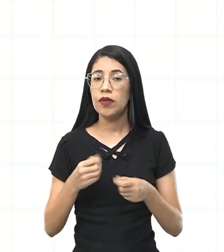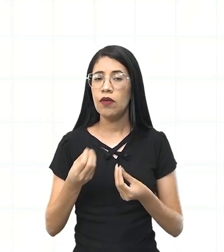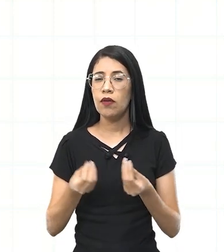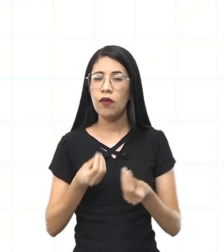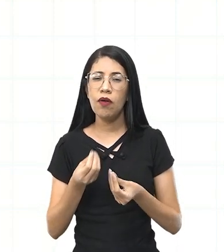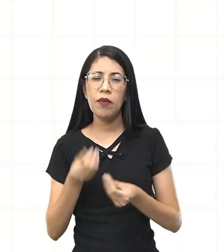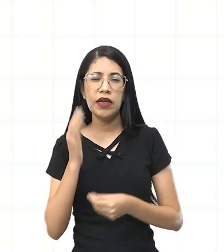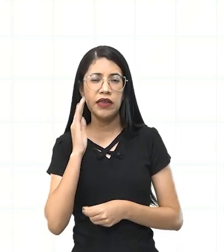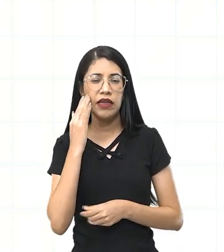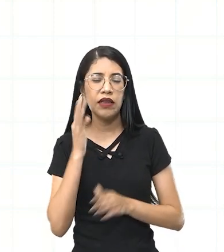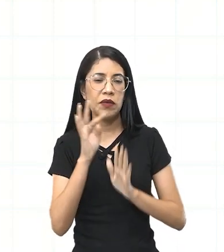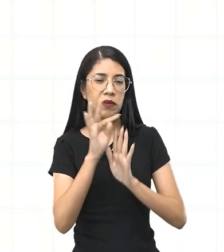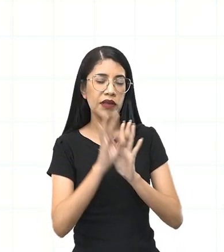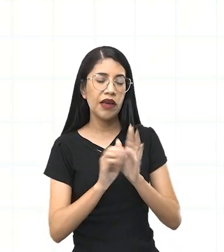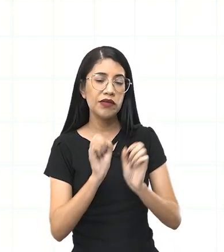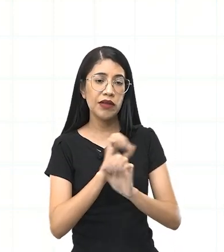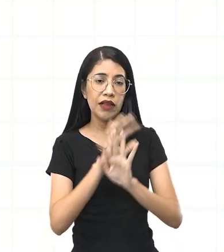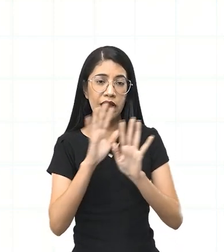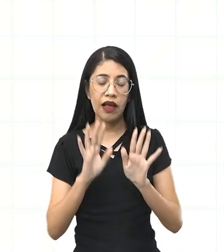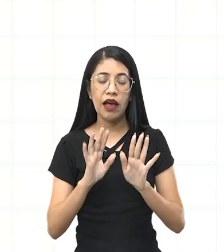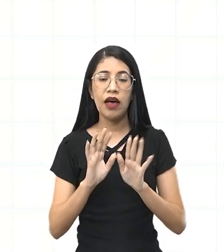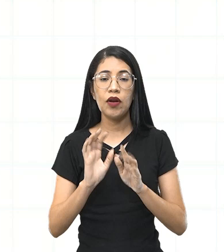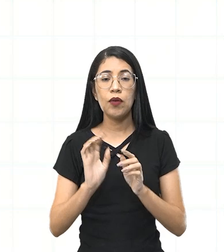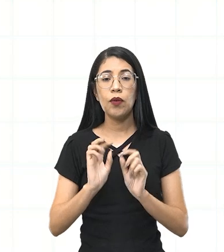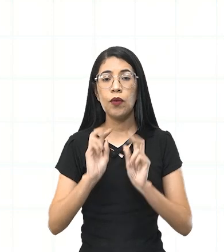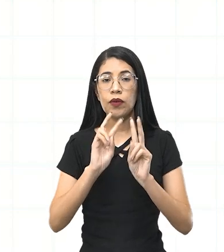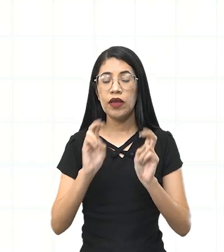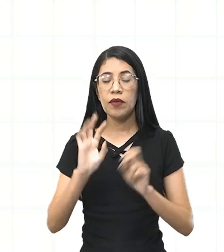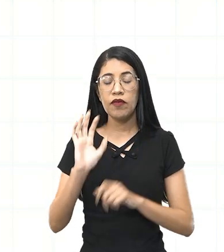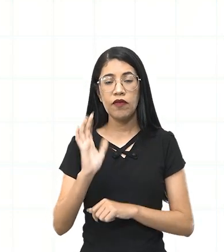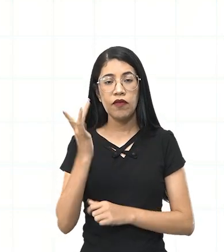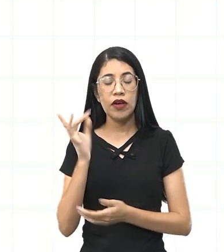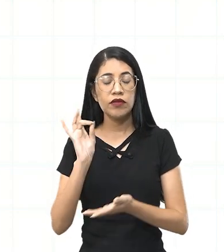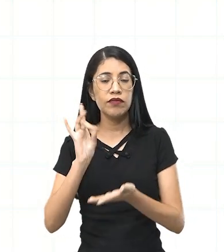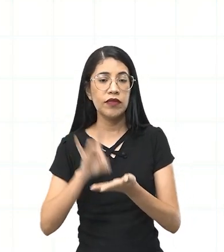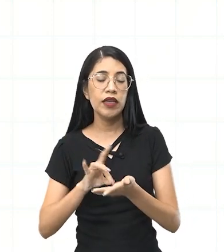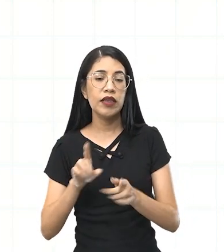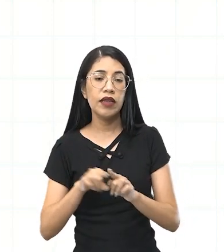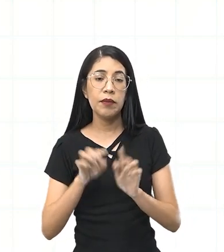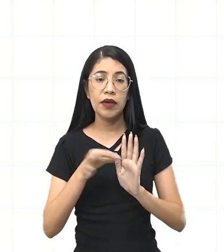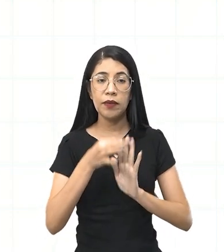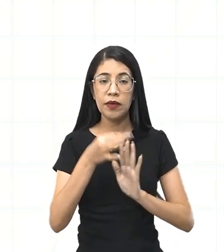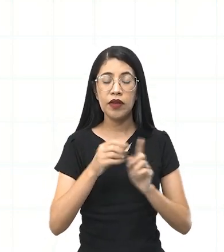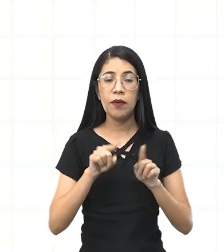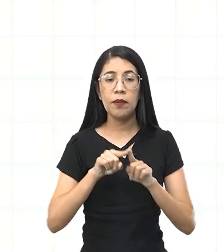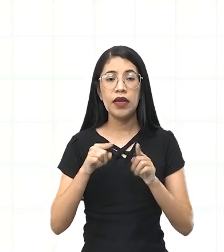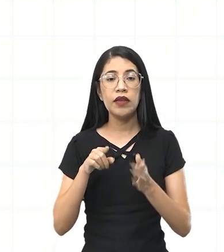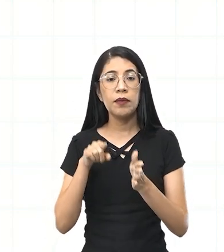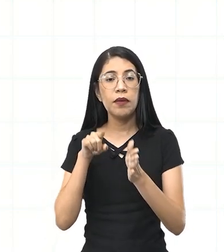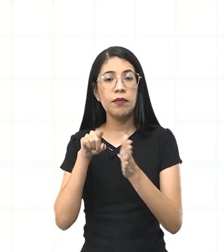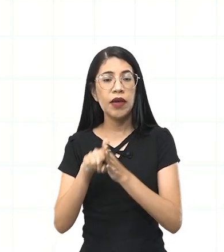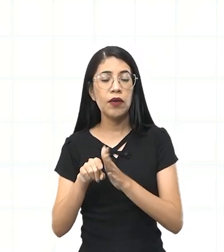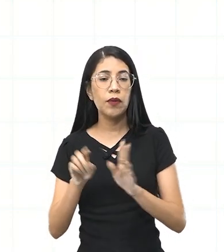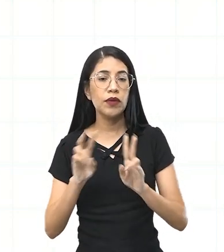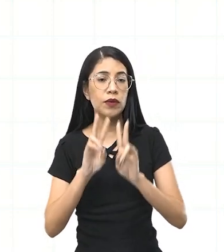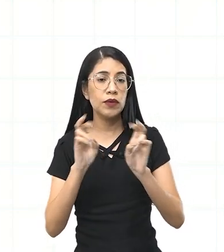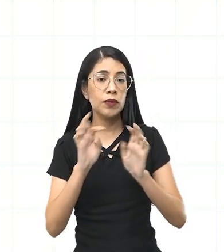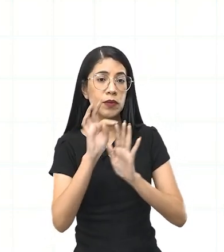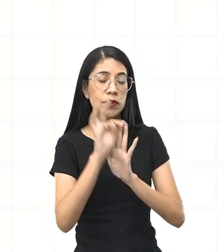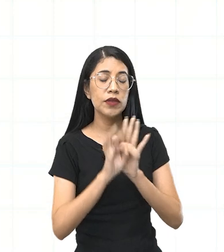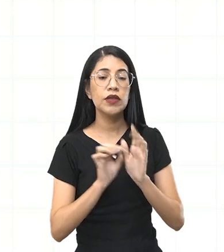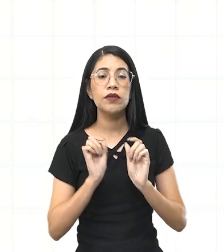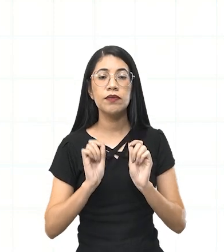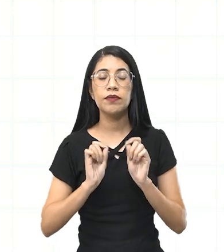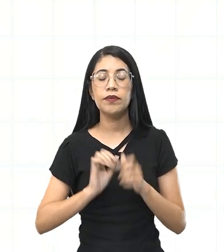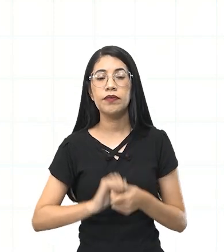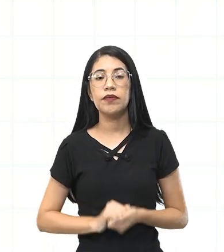basicamente aí o que esse texto traz de fato e opinião. Só que nós temos um questionamento sobre esse texto, né?